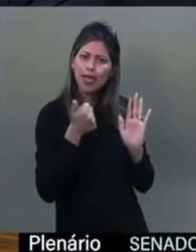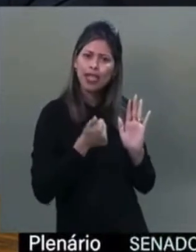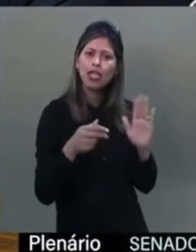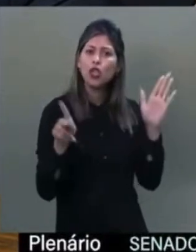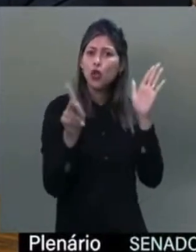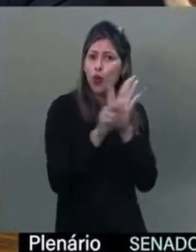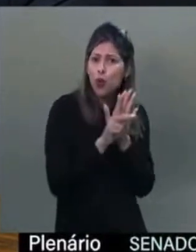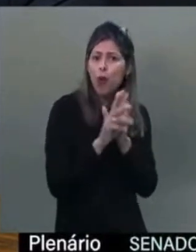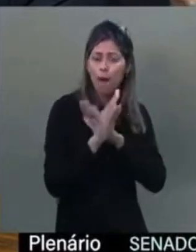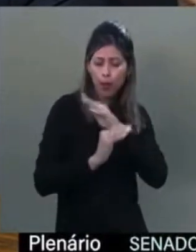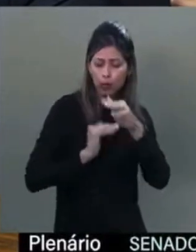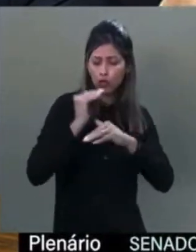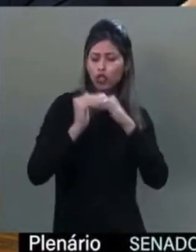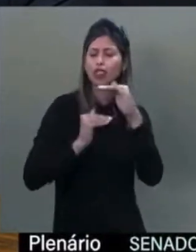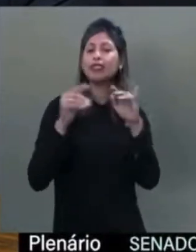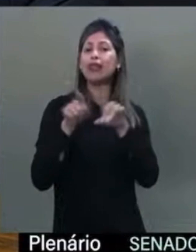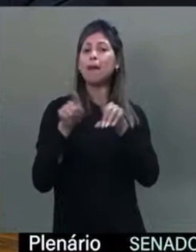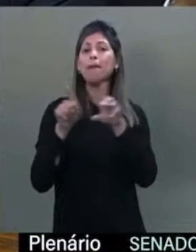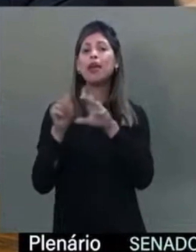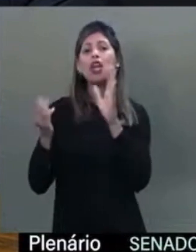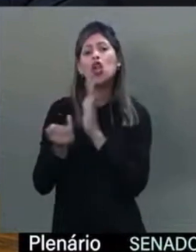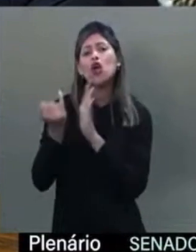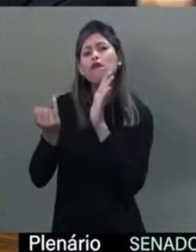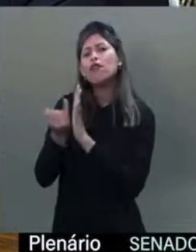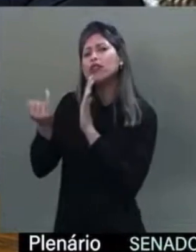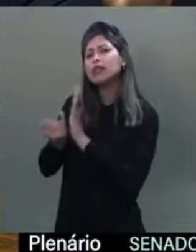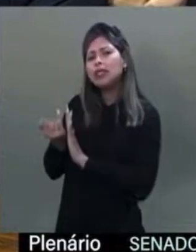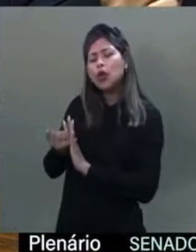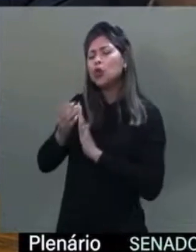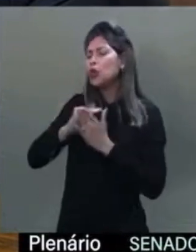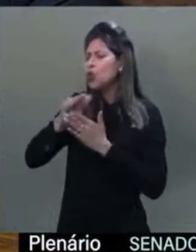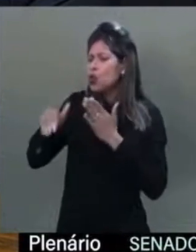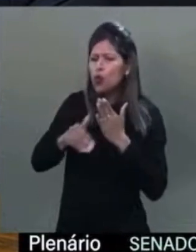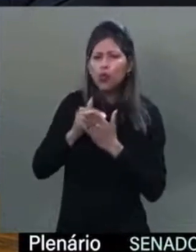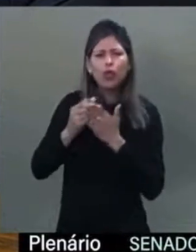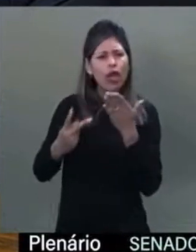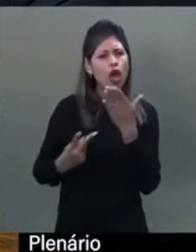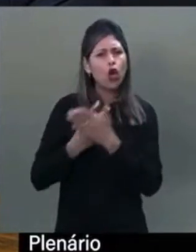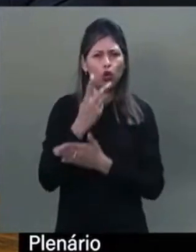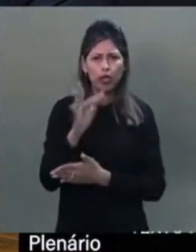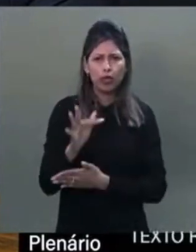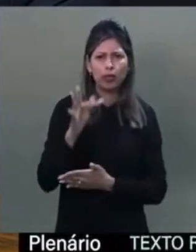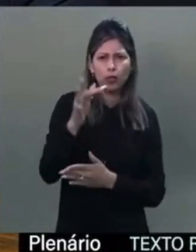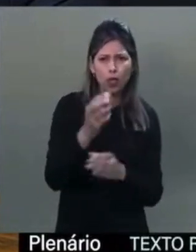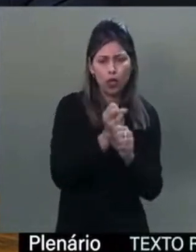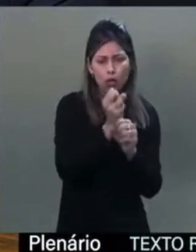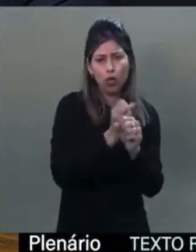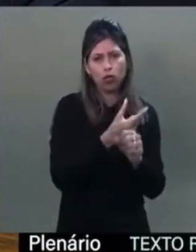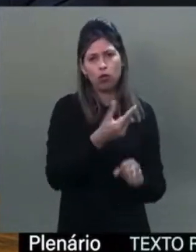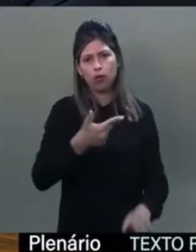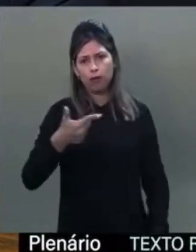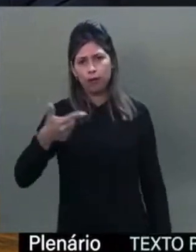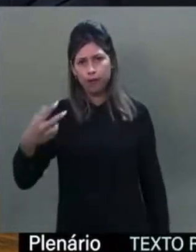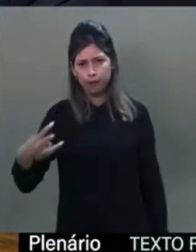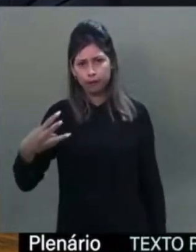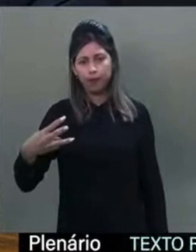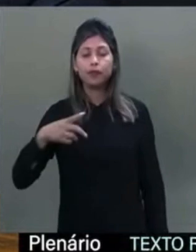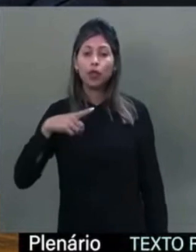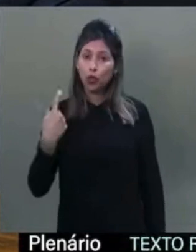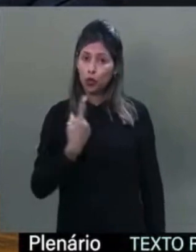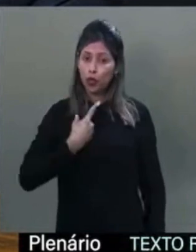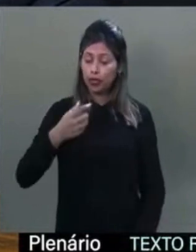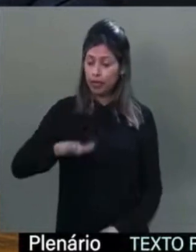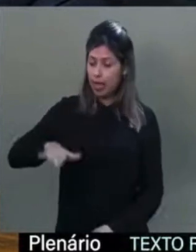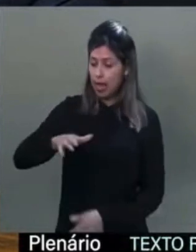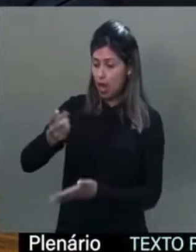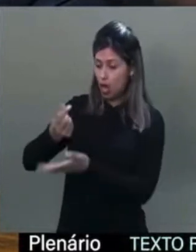próprio crescimento, pela inflação, por tudo que vai acontecer no ano de 2023 na nossa